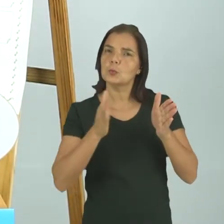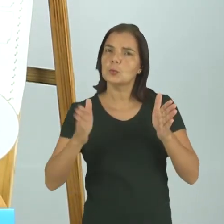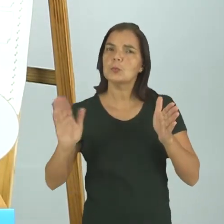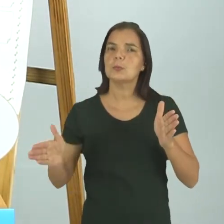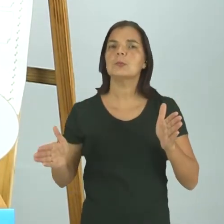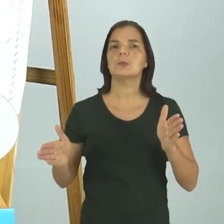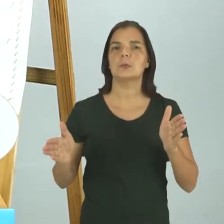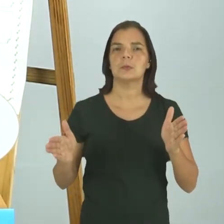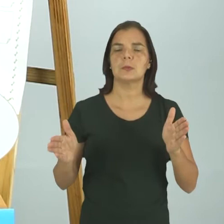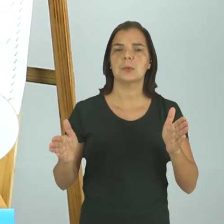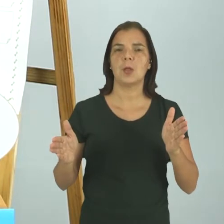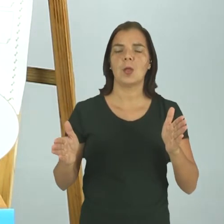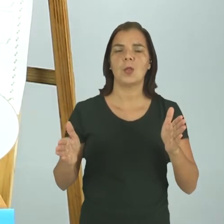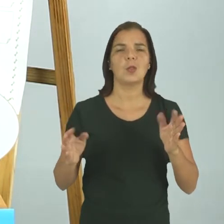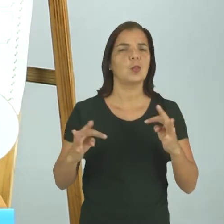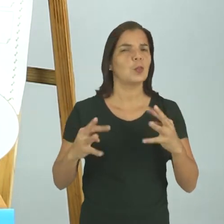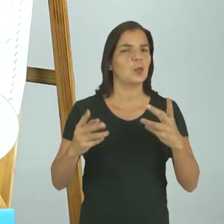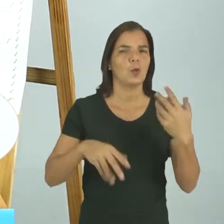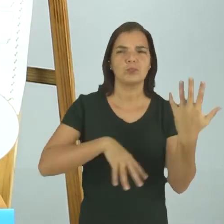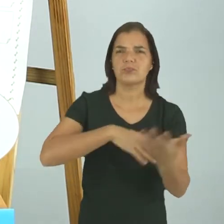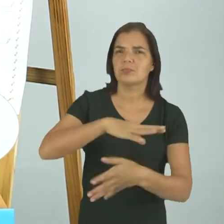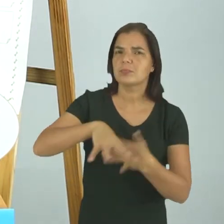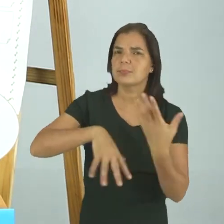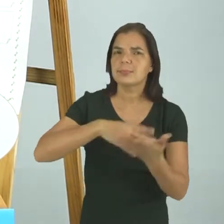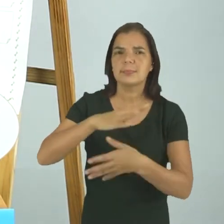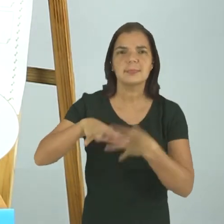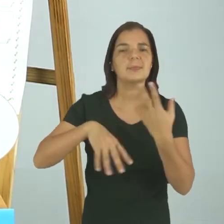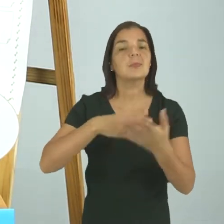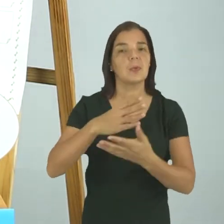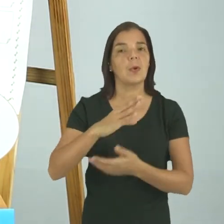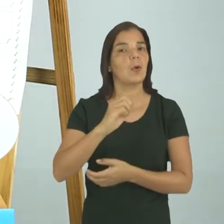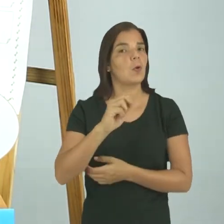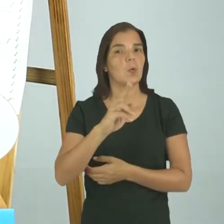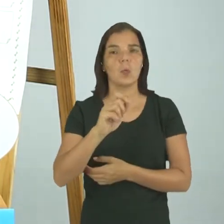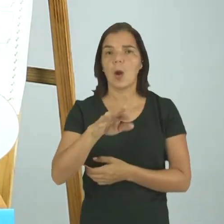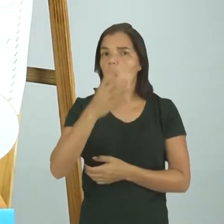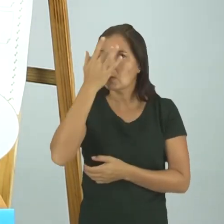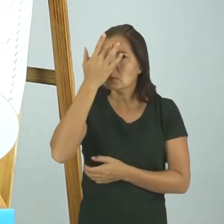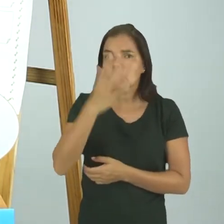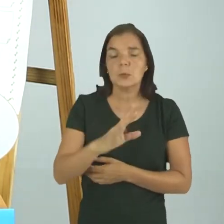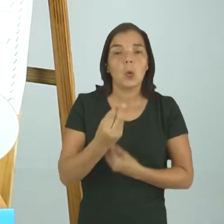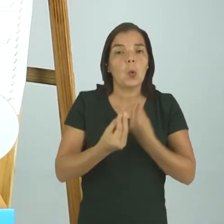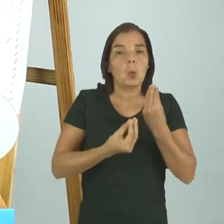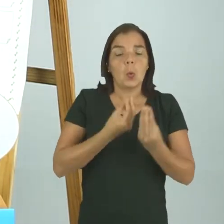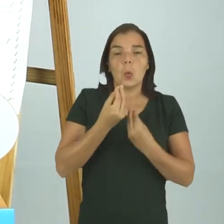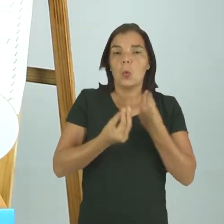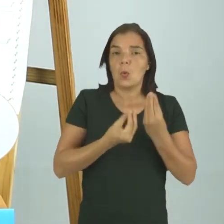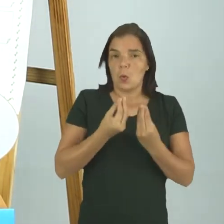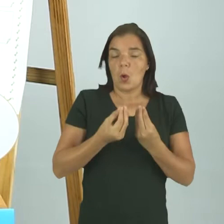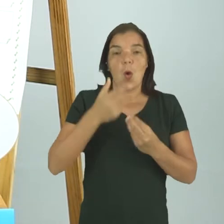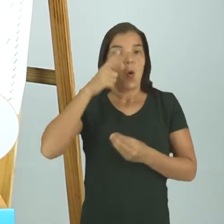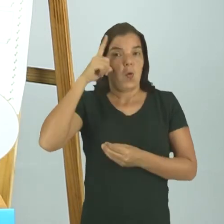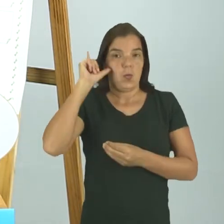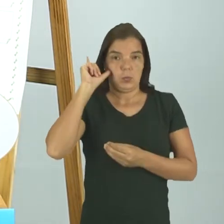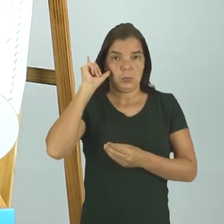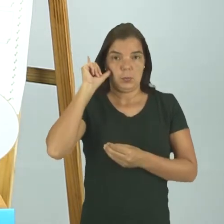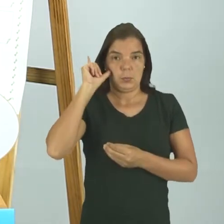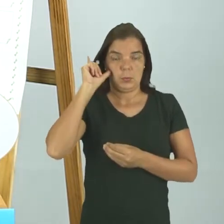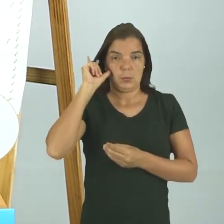cronológica totalmente desordenada. Cauê não sabe se ele fez ontem,